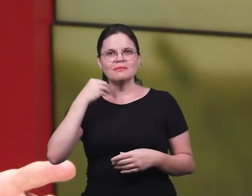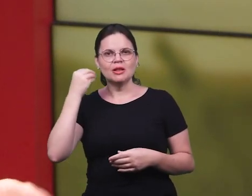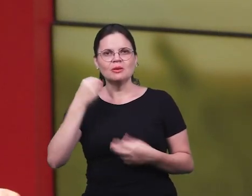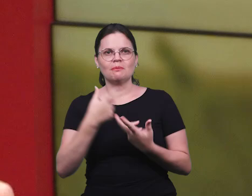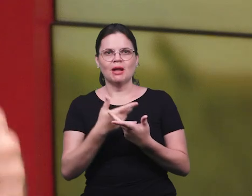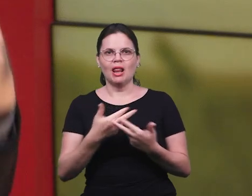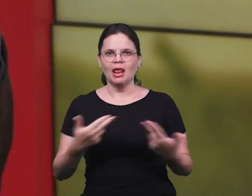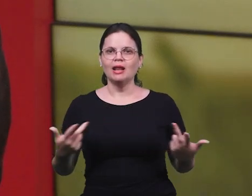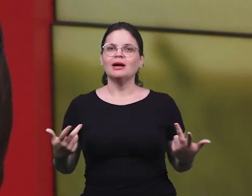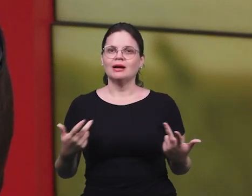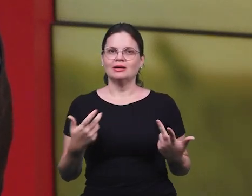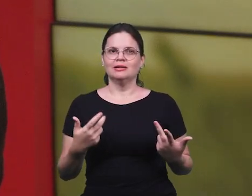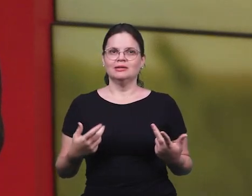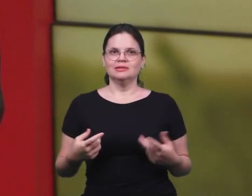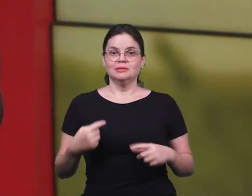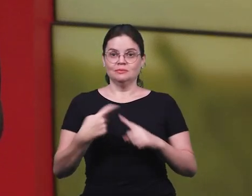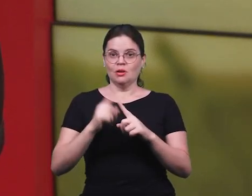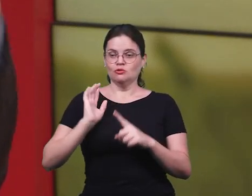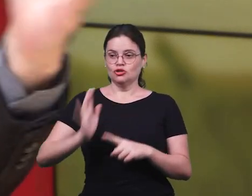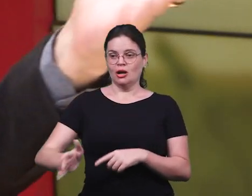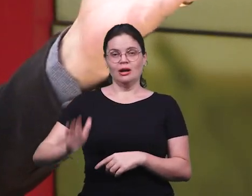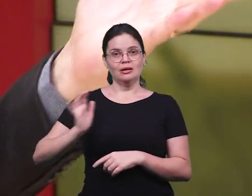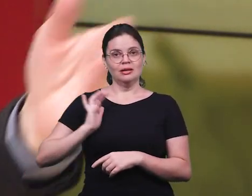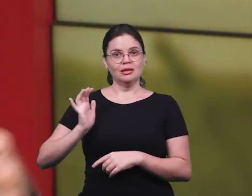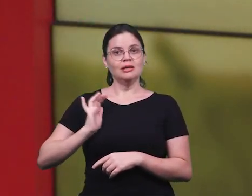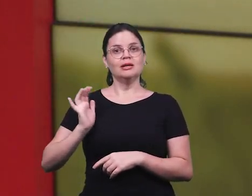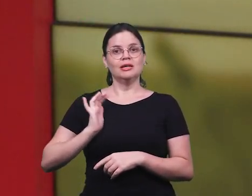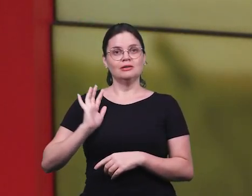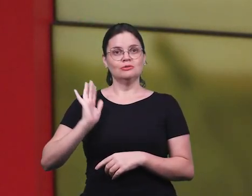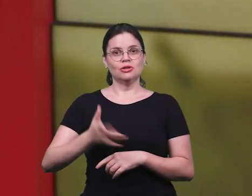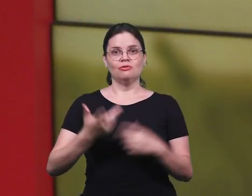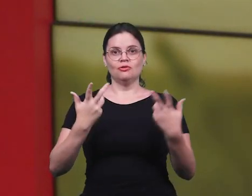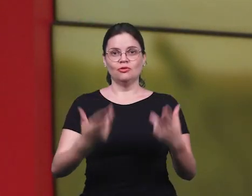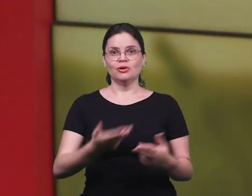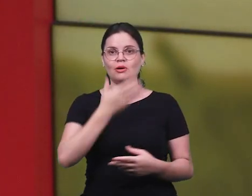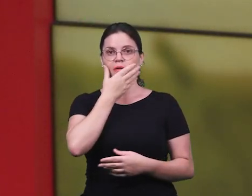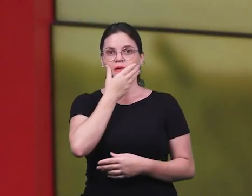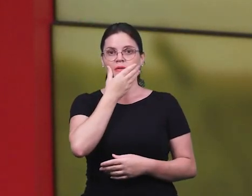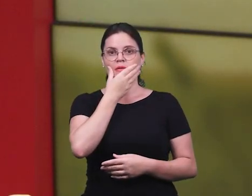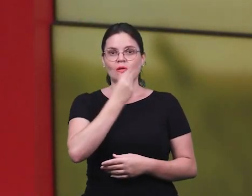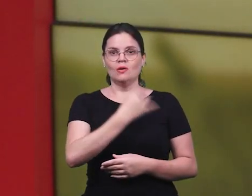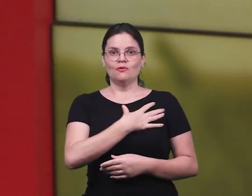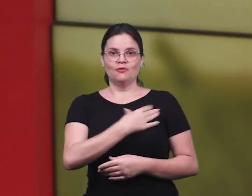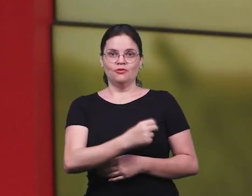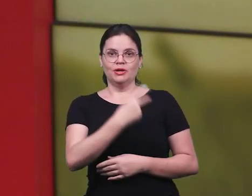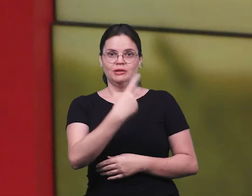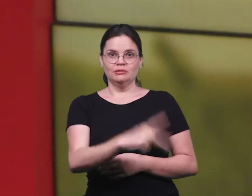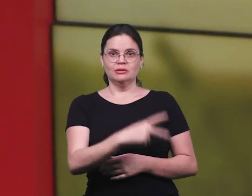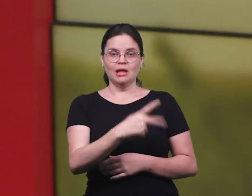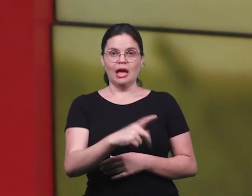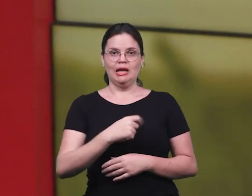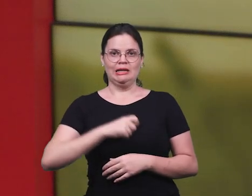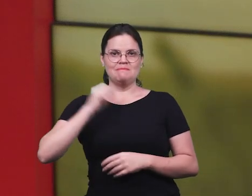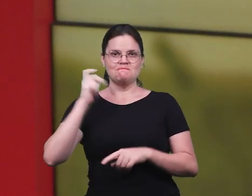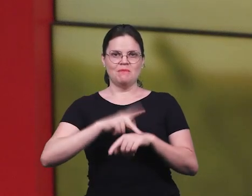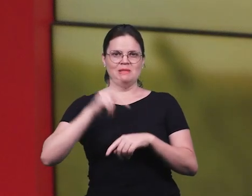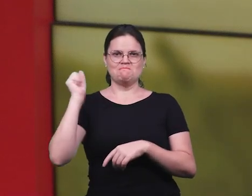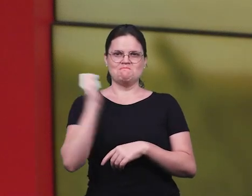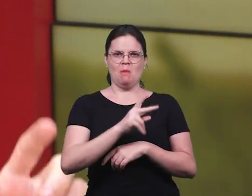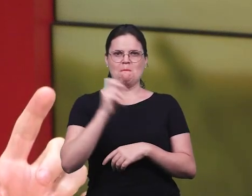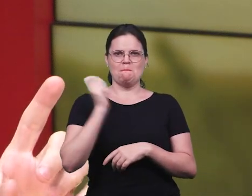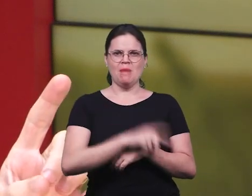privado, até como quando já estava próspero. Foi o caso do seu filho, que ele abaixou a cabeça, saiu, né, do